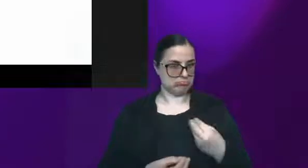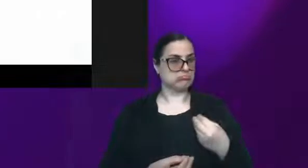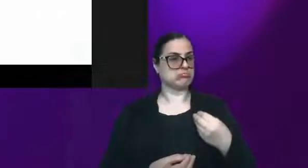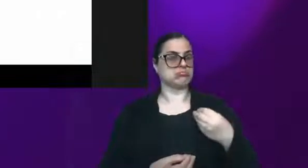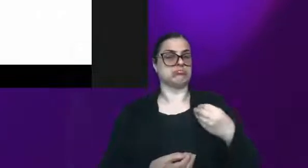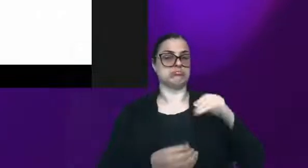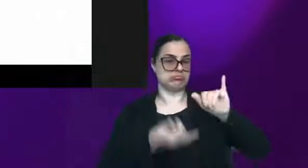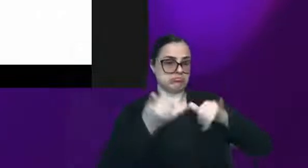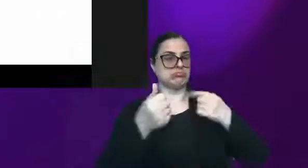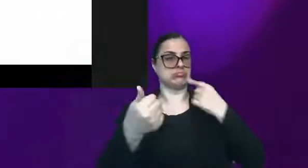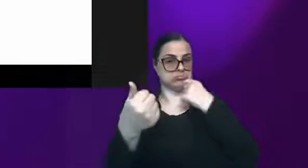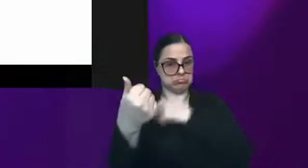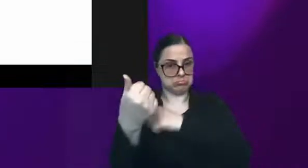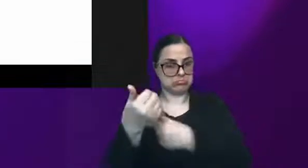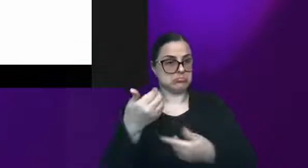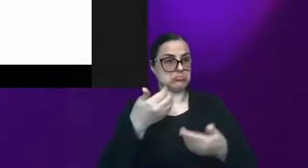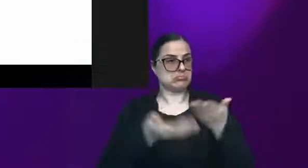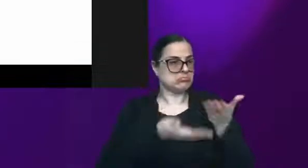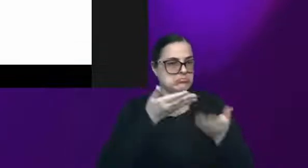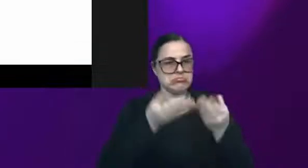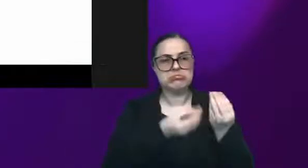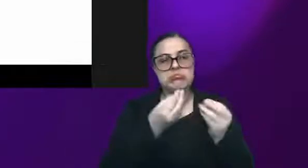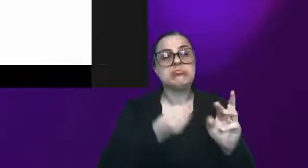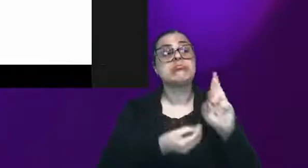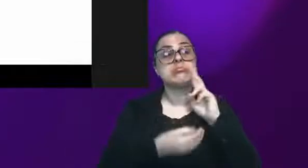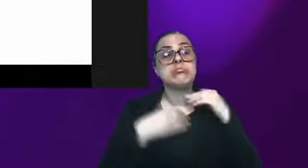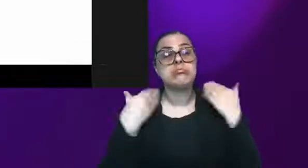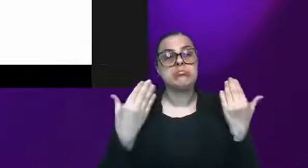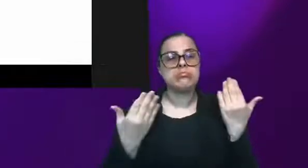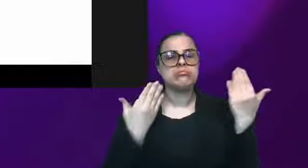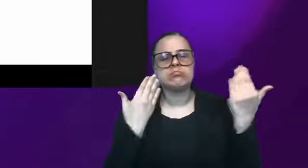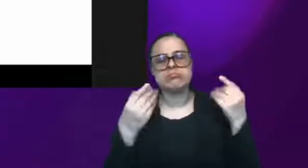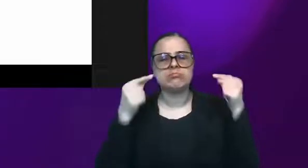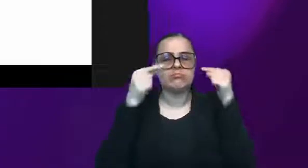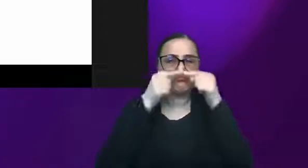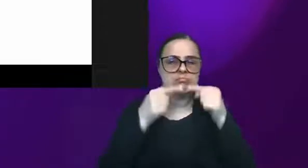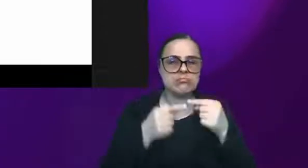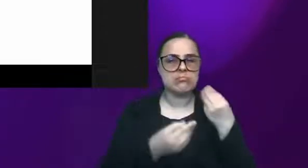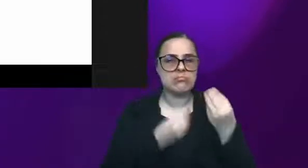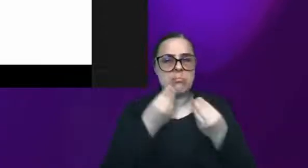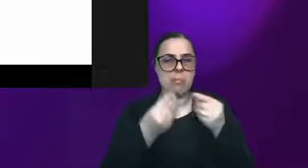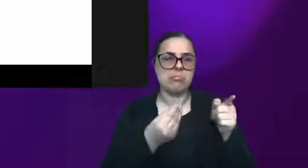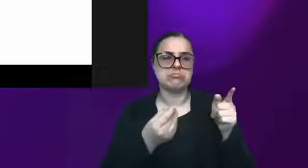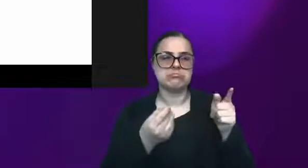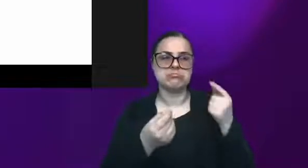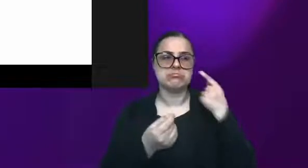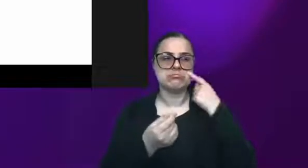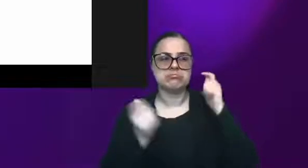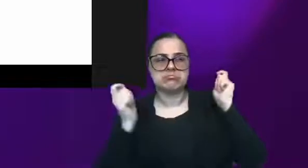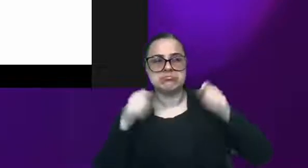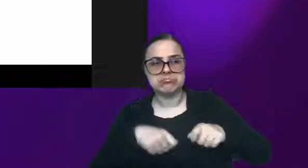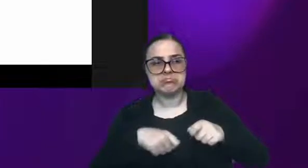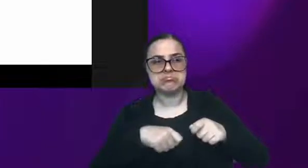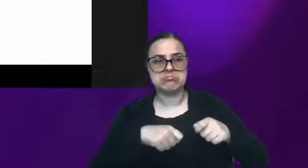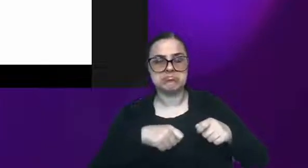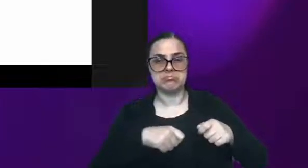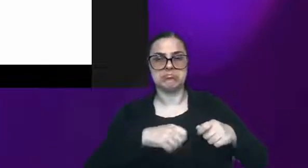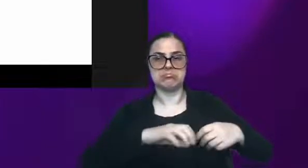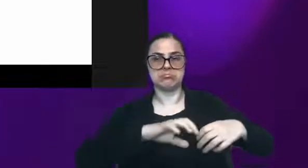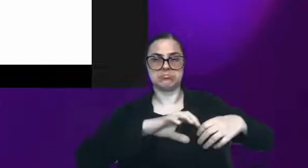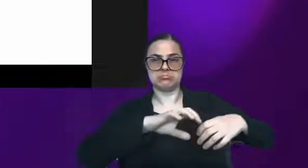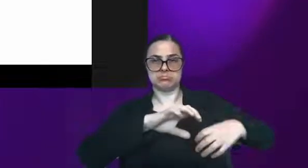fatores, mas haverá com certeza alguns doentes que são exceção e que são candidatos a transplante por colangiocarcinoma.